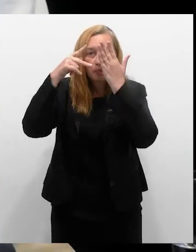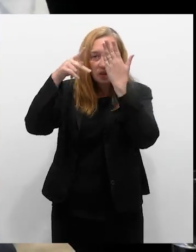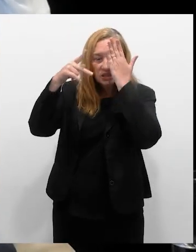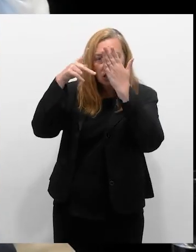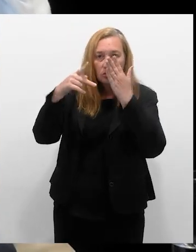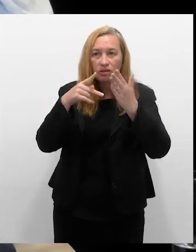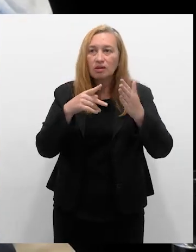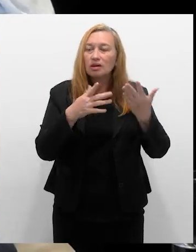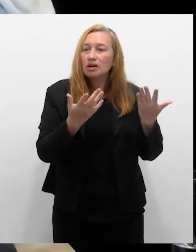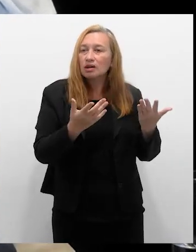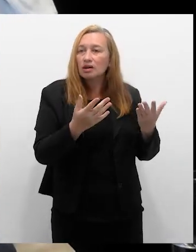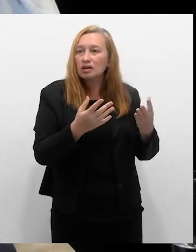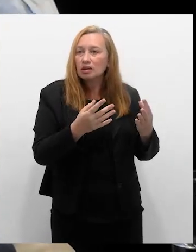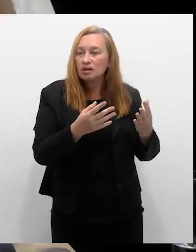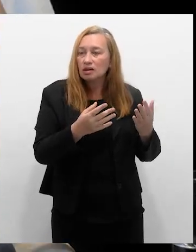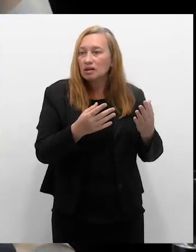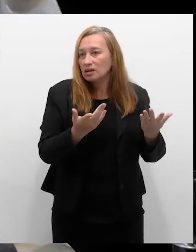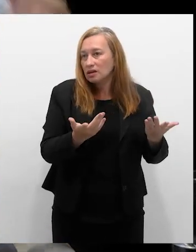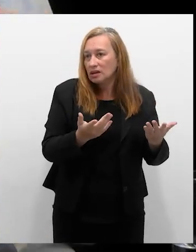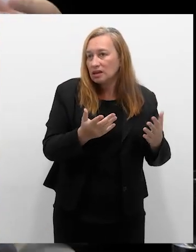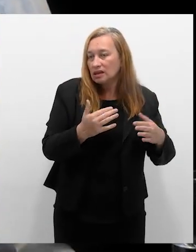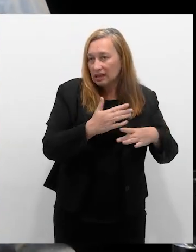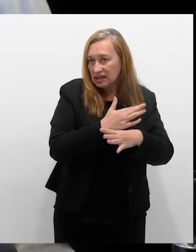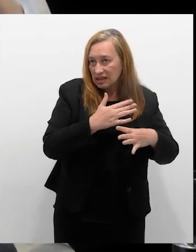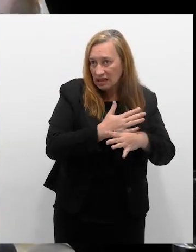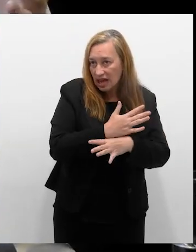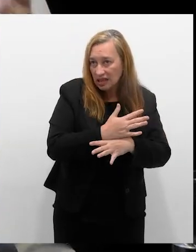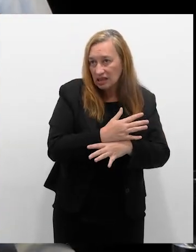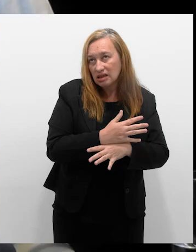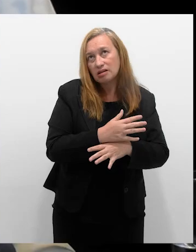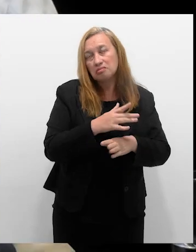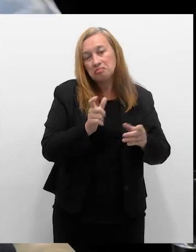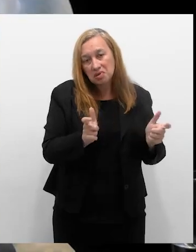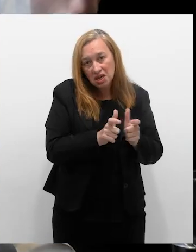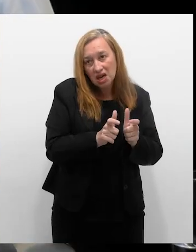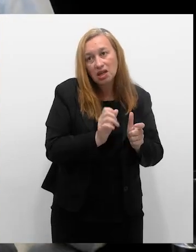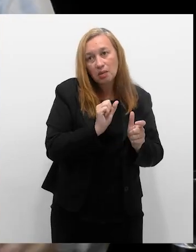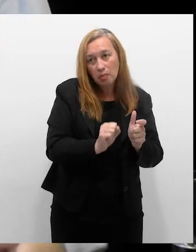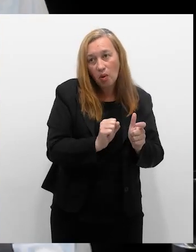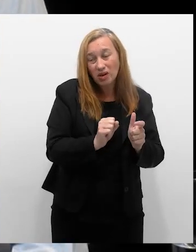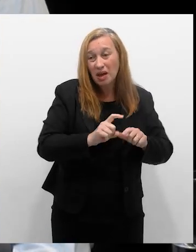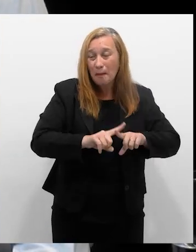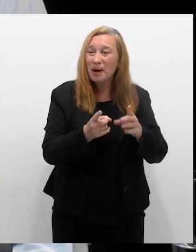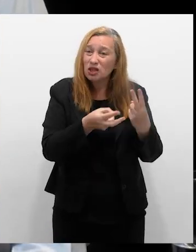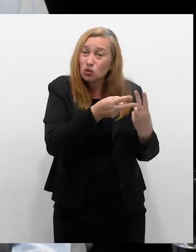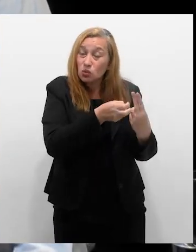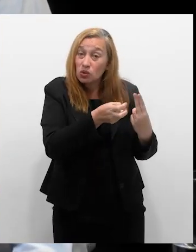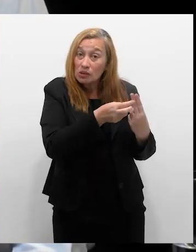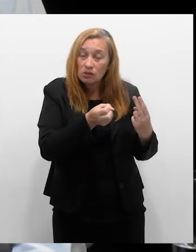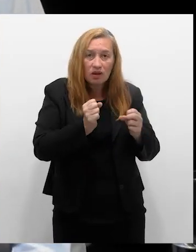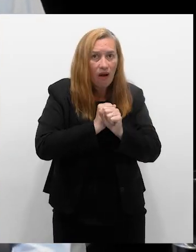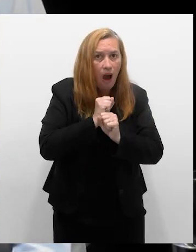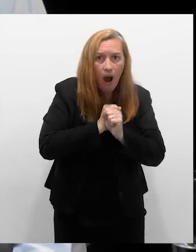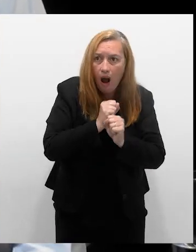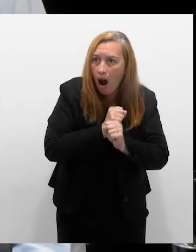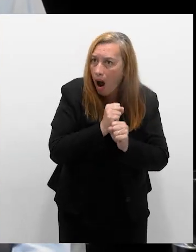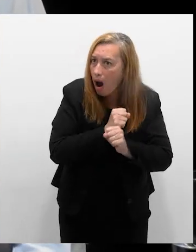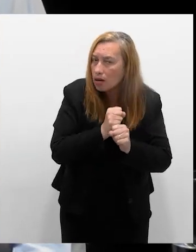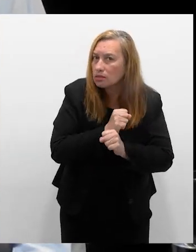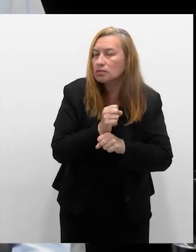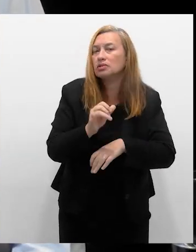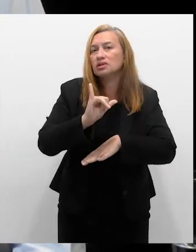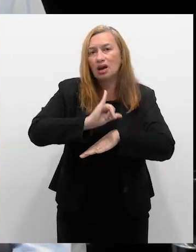psicoterapia, especificamente no SUS, em cidades menorzinhas até rola. Grandes capitais, você vai ficar muitas vezes anos,